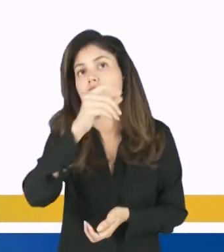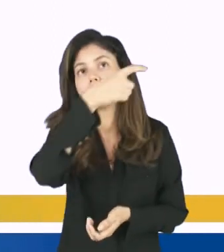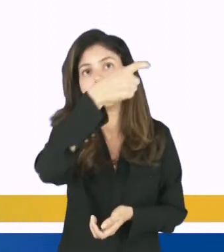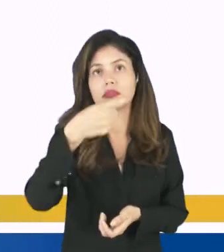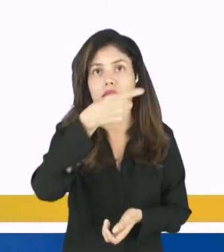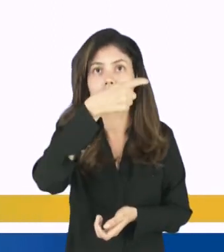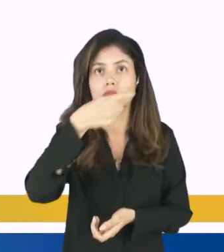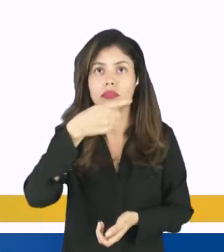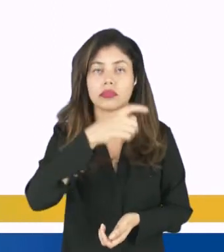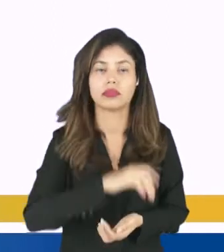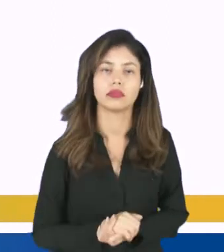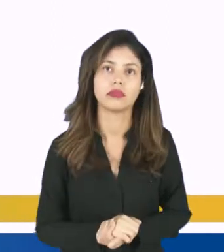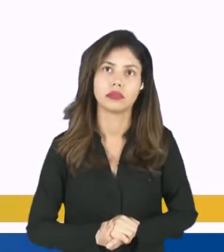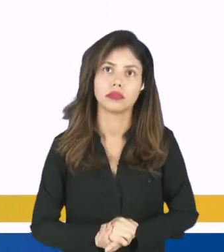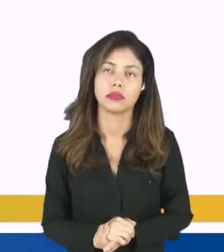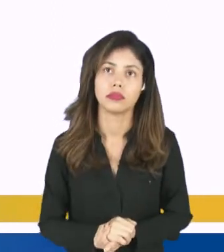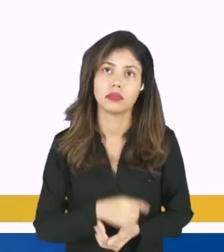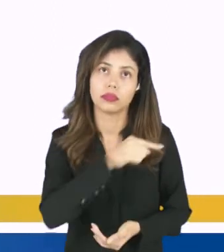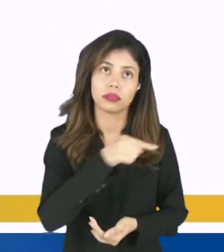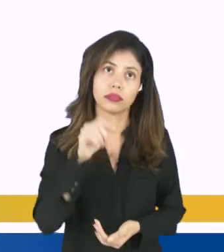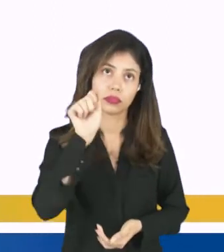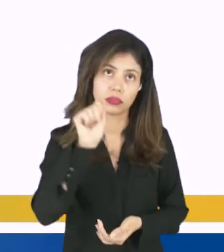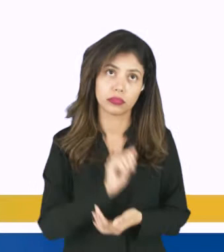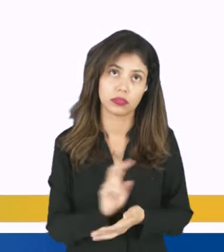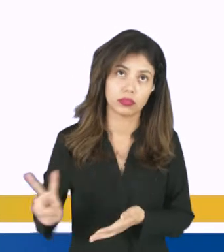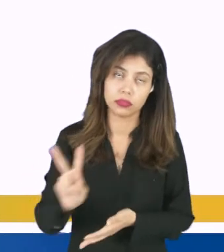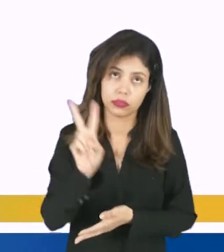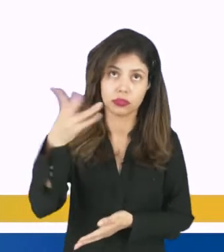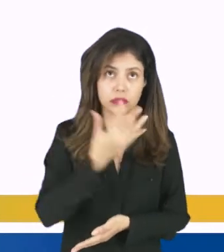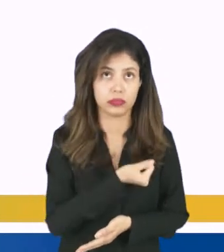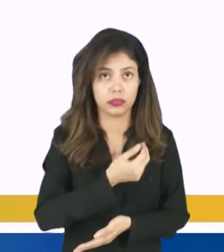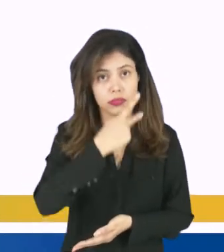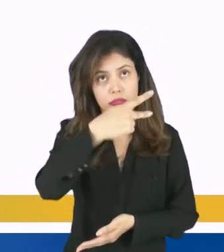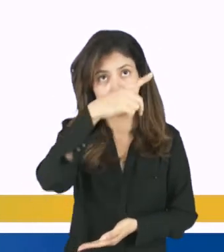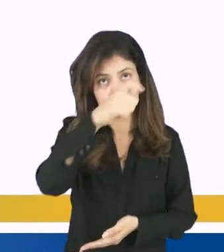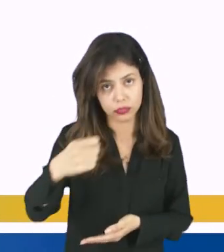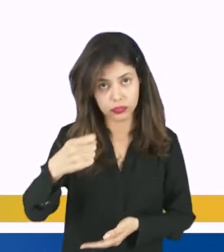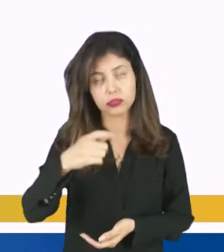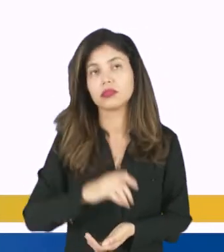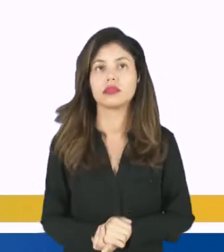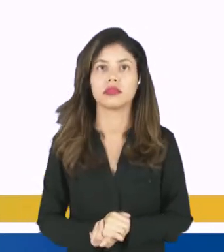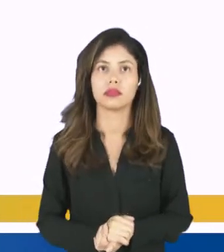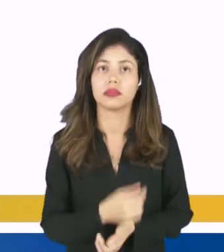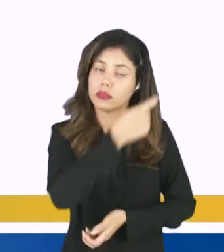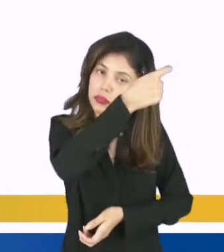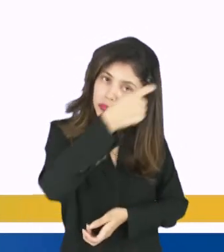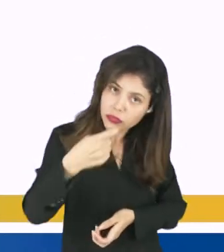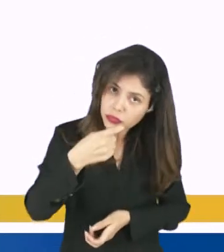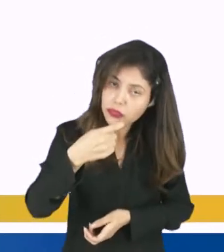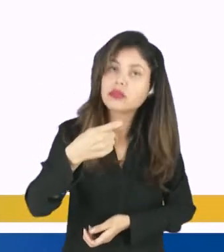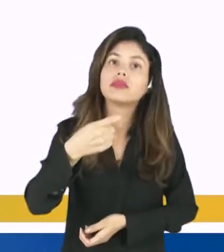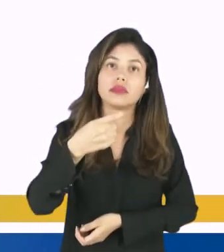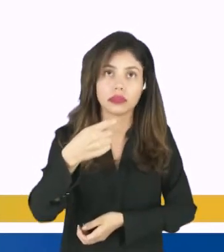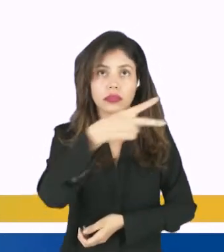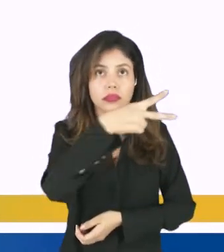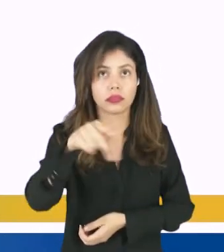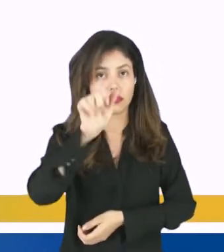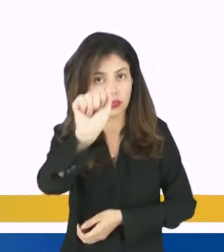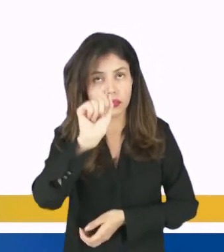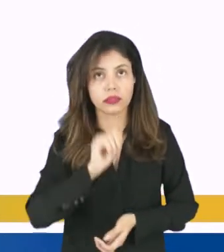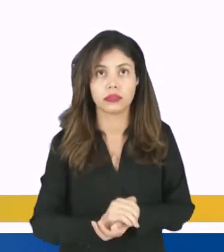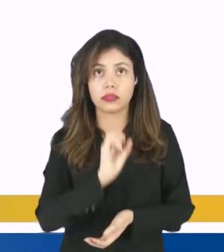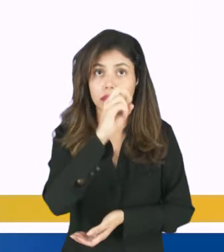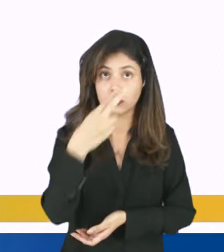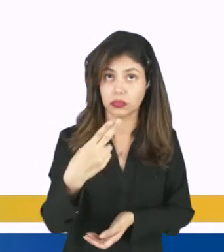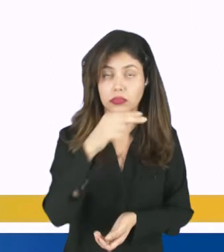2, mas quando nós formos levar para a P de A, ele vai positivo. Então, a P de 2, na verdade, esse